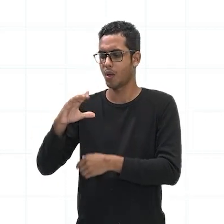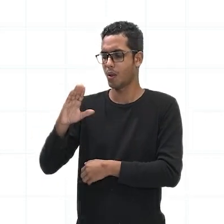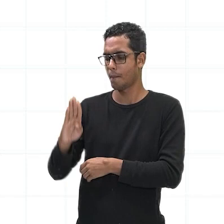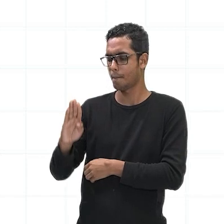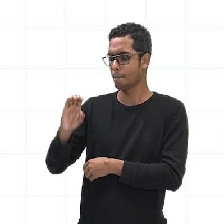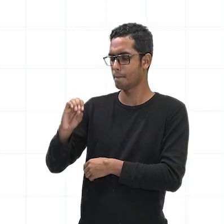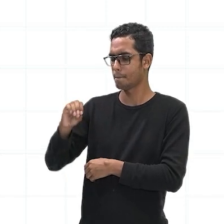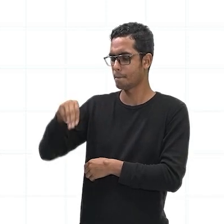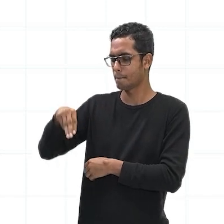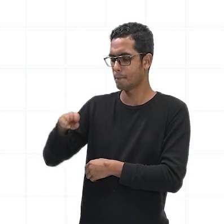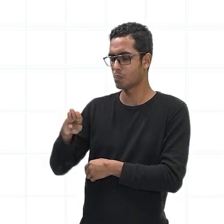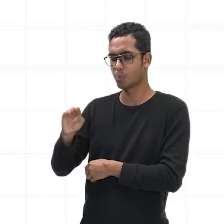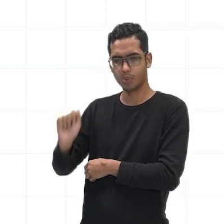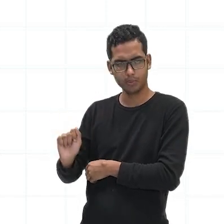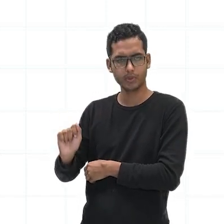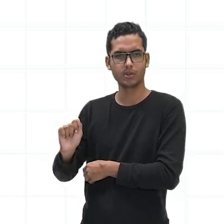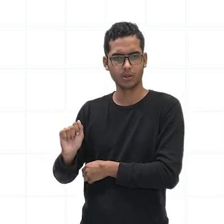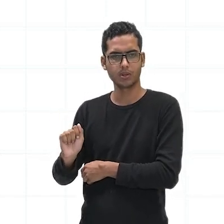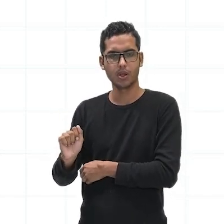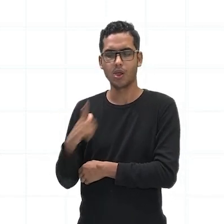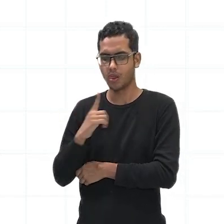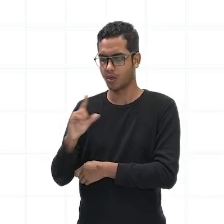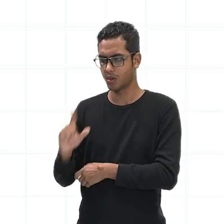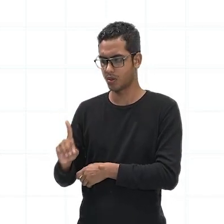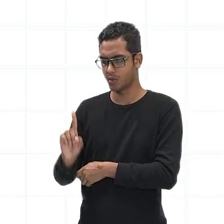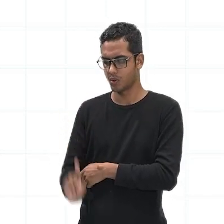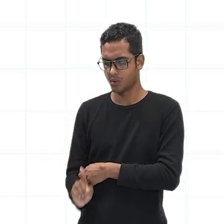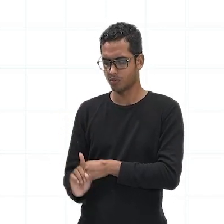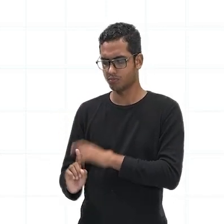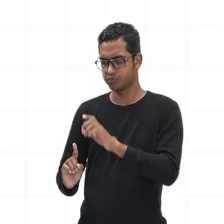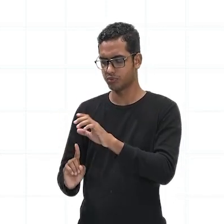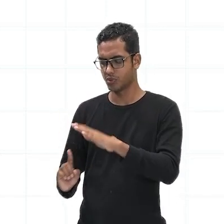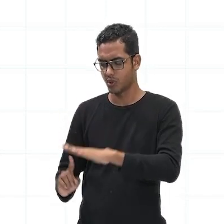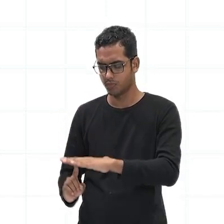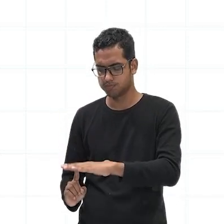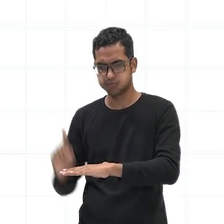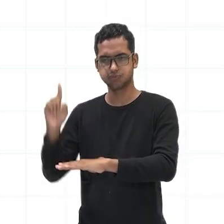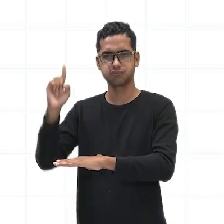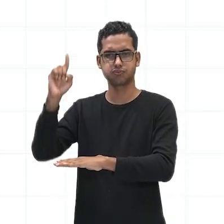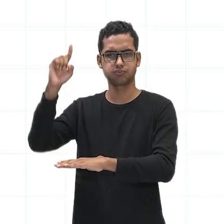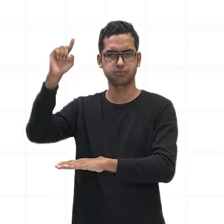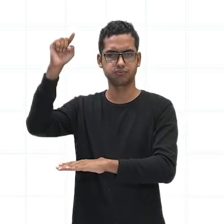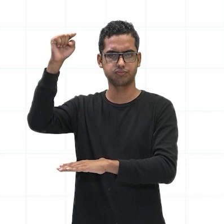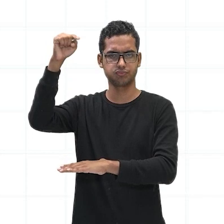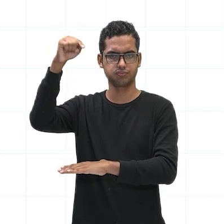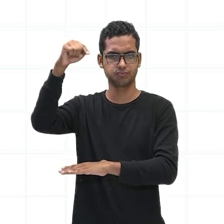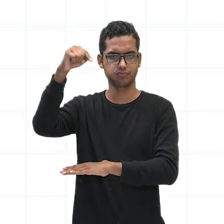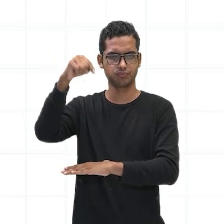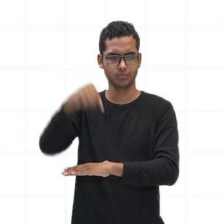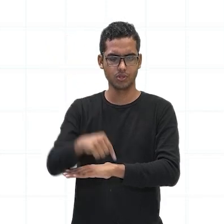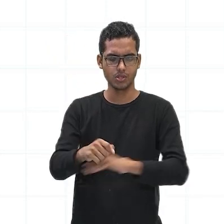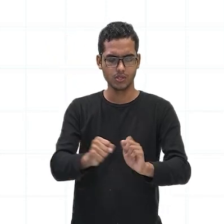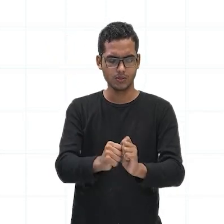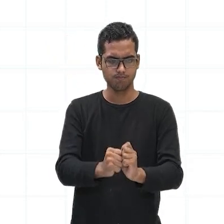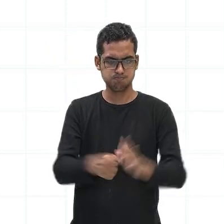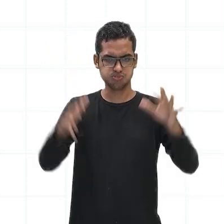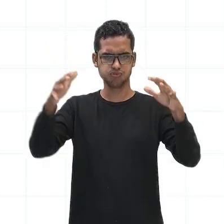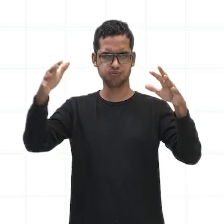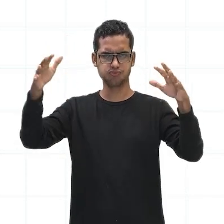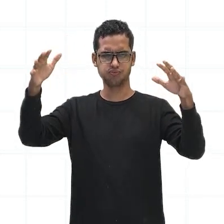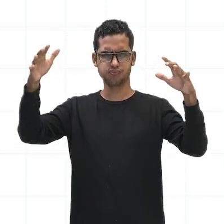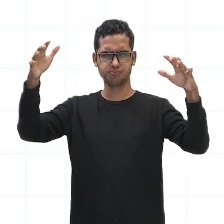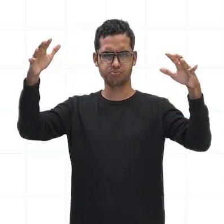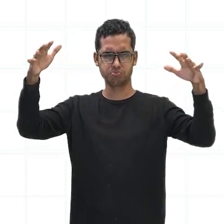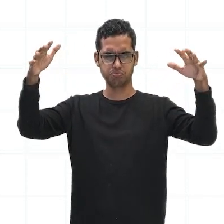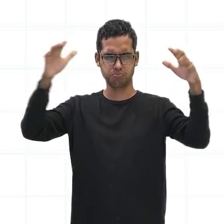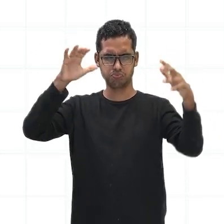produção, né, de bombas, né? As bombas atômicas, como já foram produzidas ali há alguns anos atrás, né, que trouxe ali prejuízos para